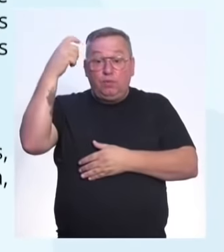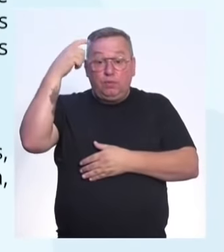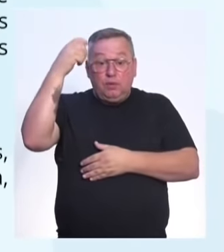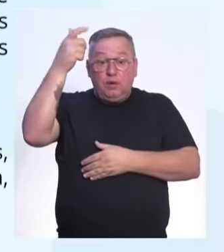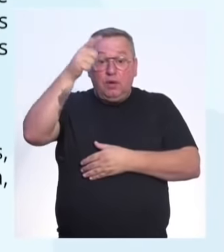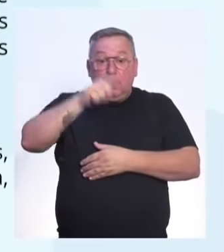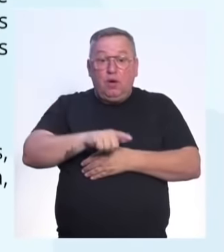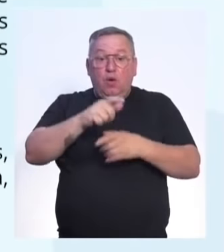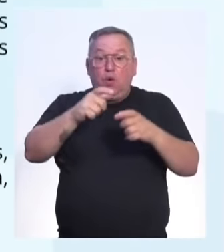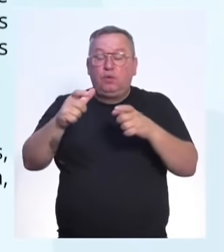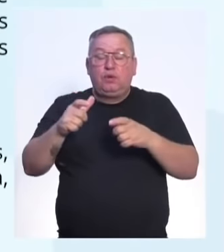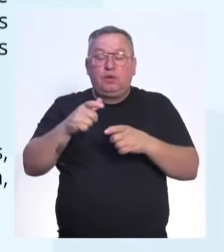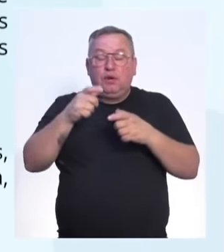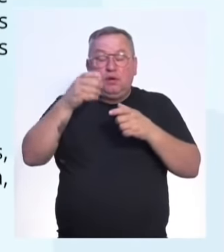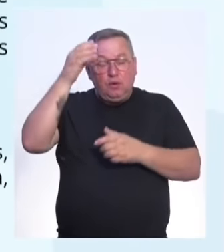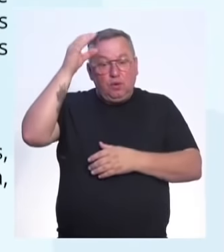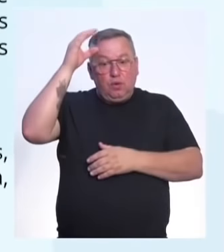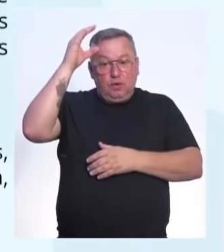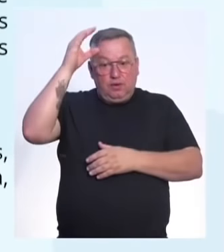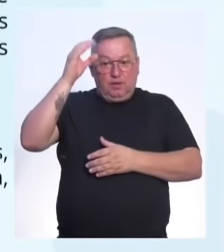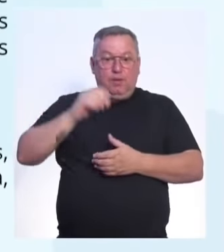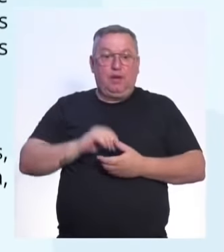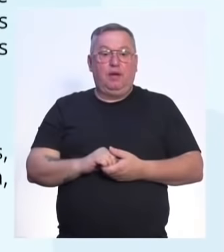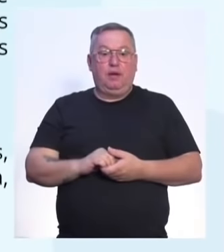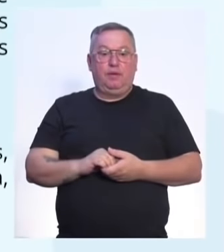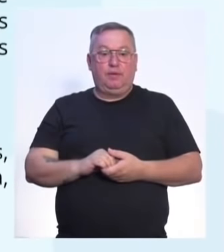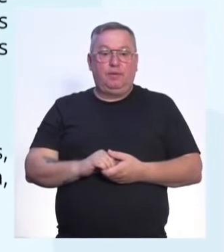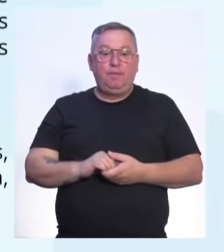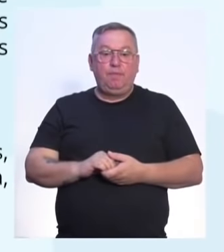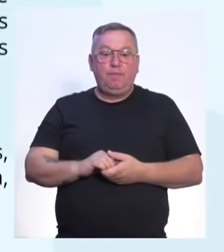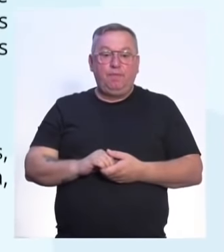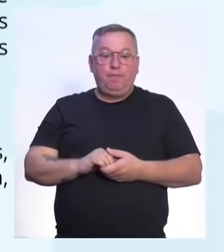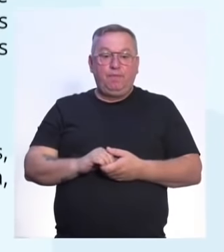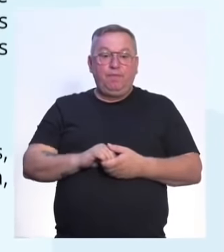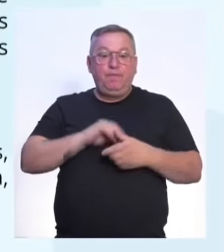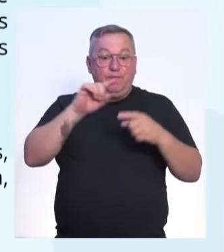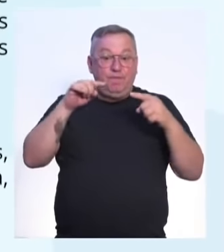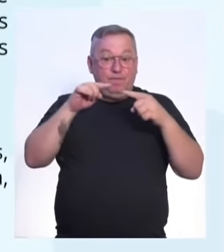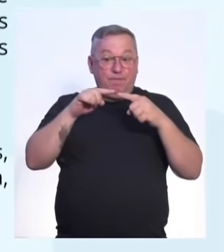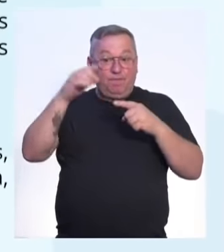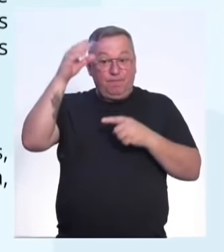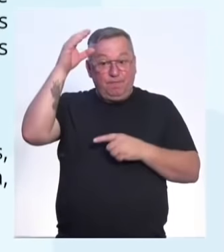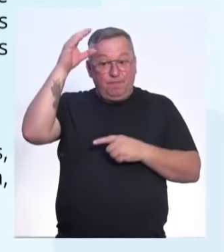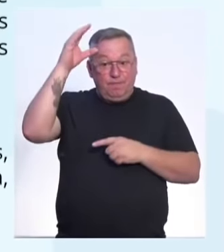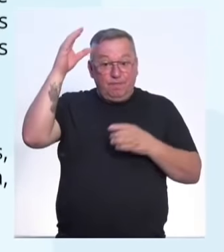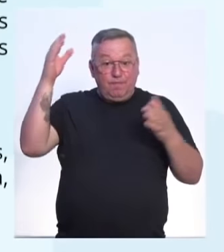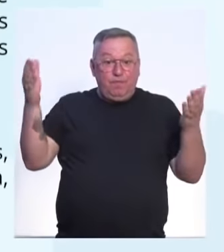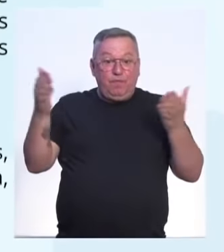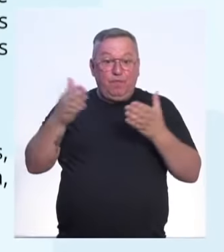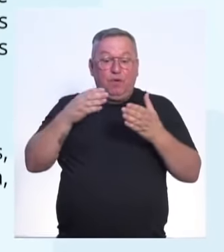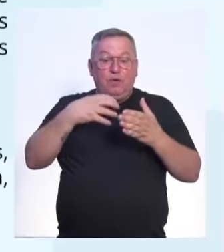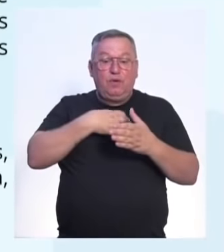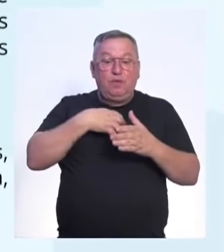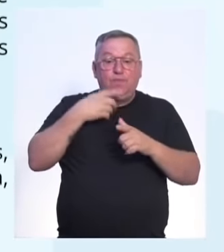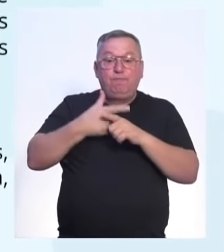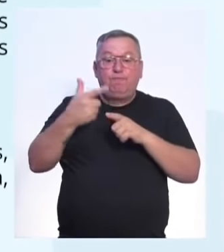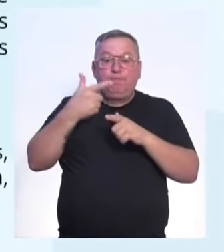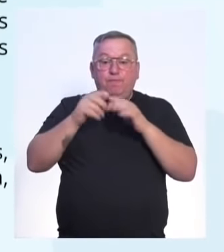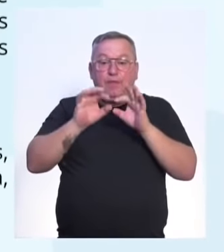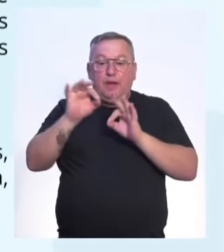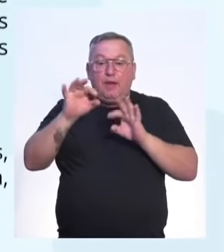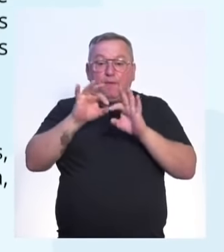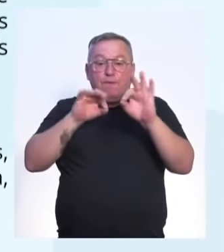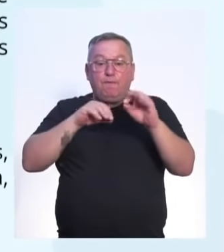ou relacionadas a outras áreas de conhecimento. Objetos de conhecimento são situações, problemas sob